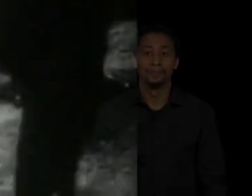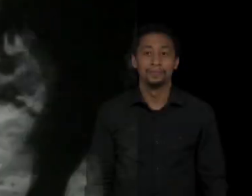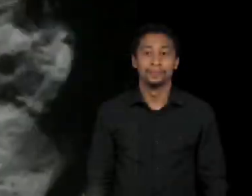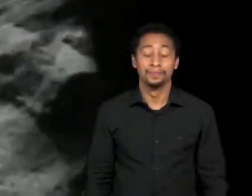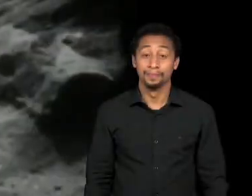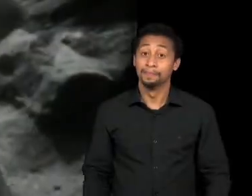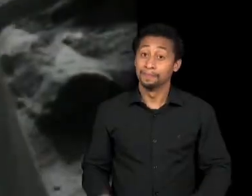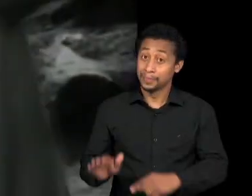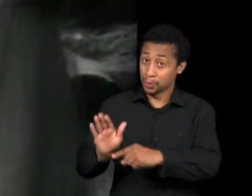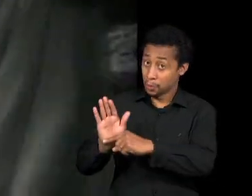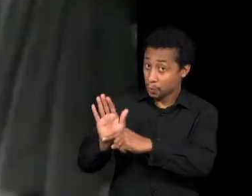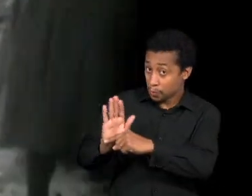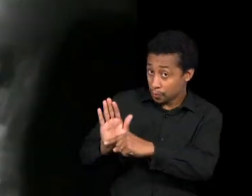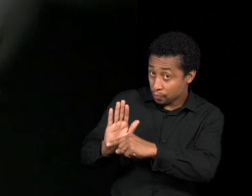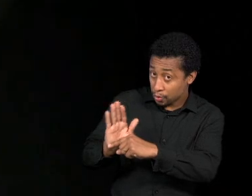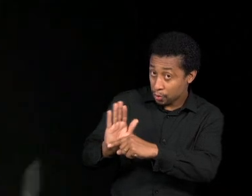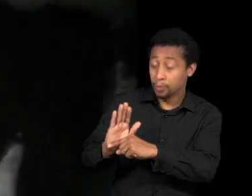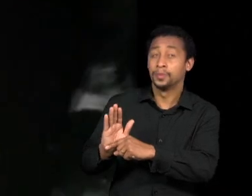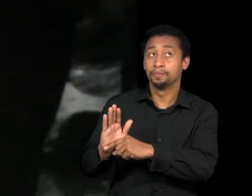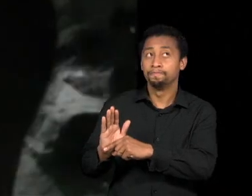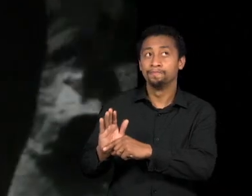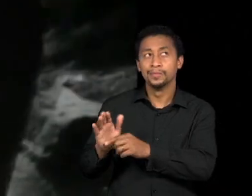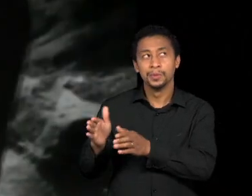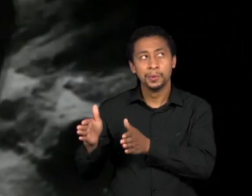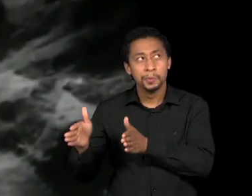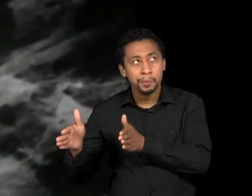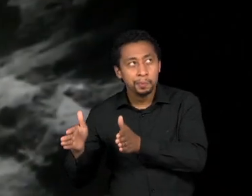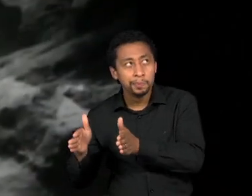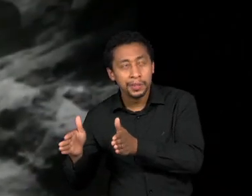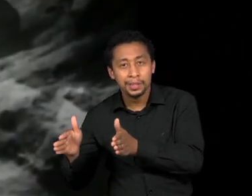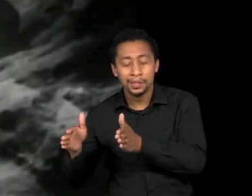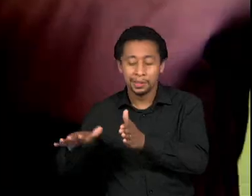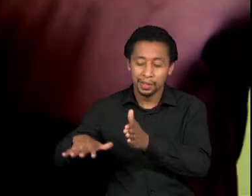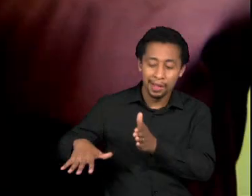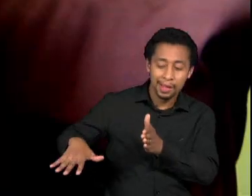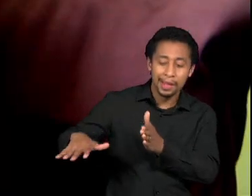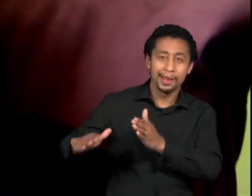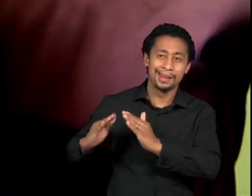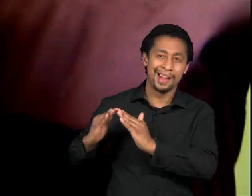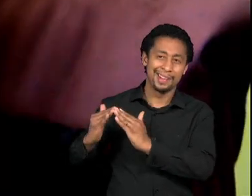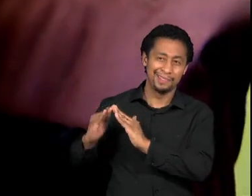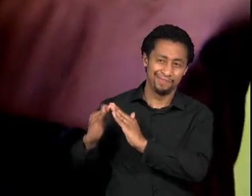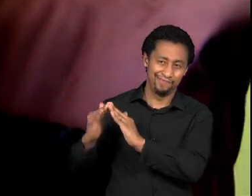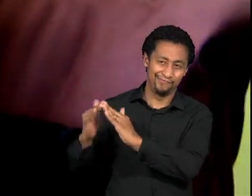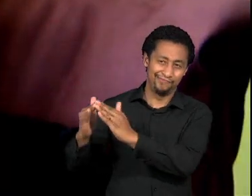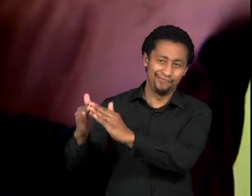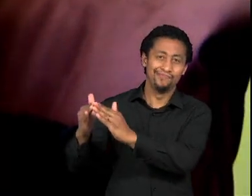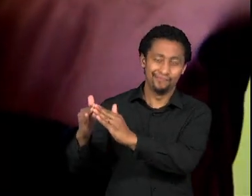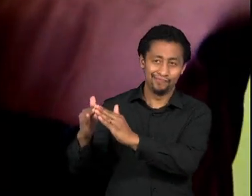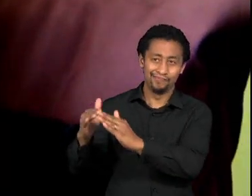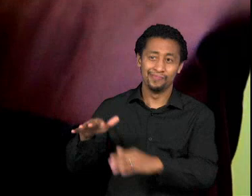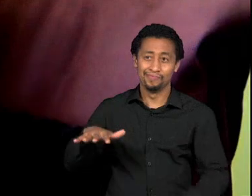o filme que se passava em grande parte da favela não tinha